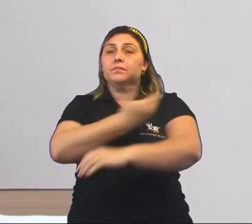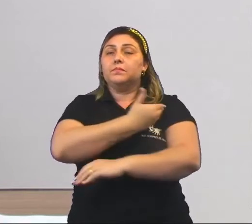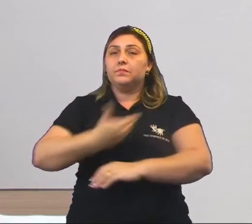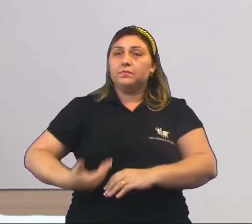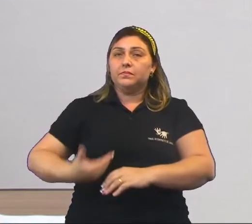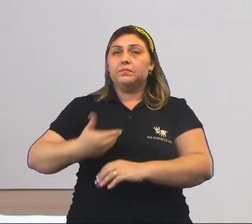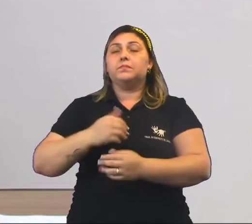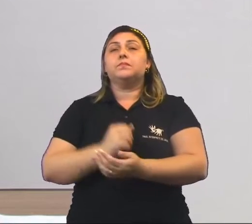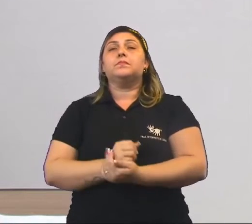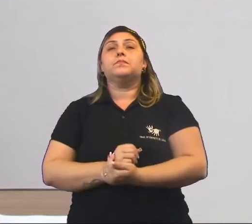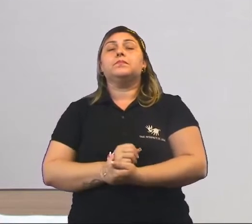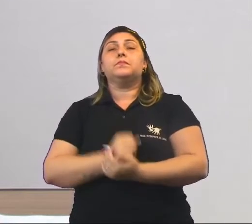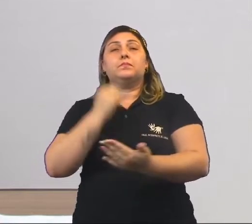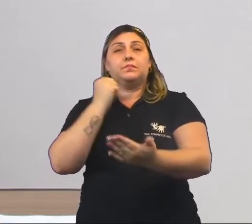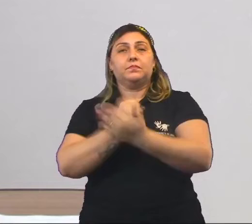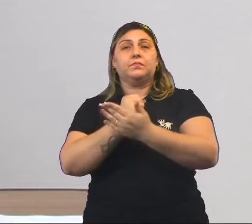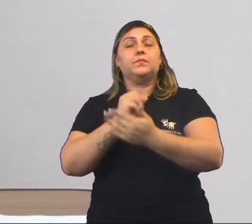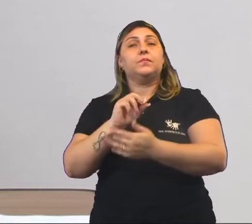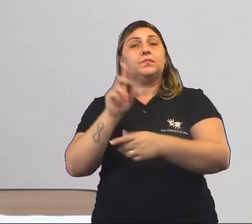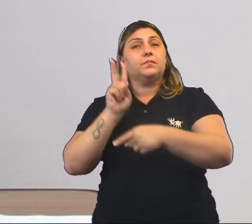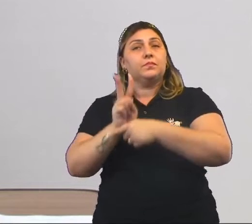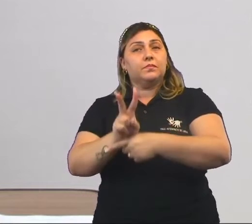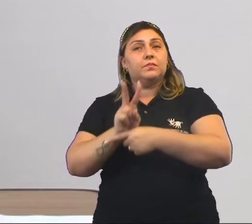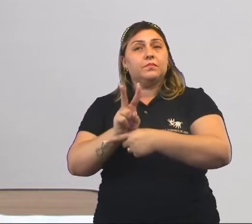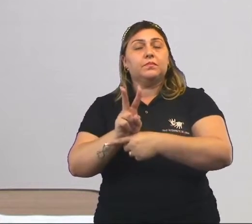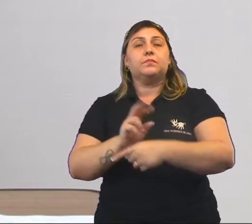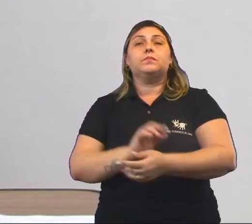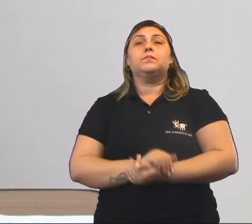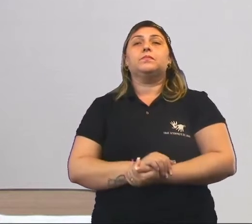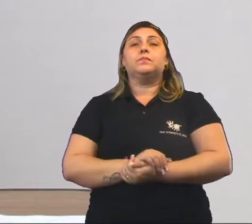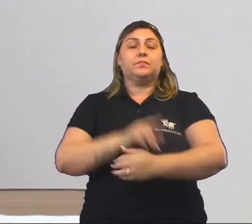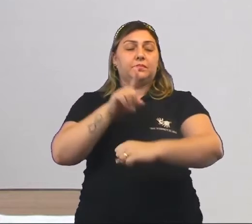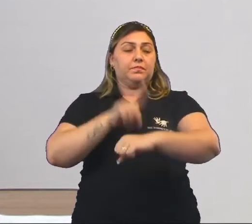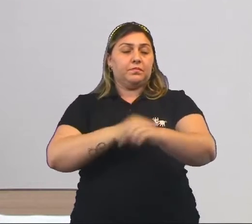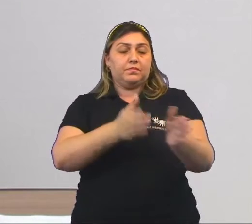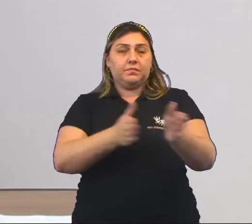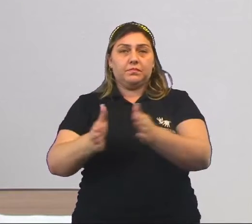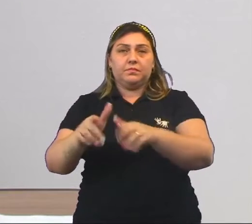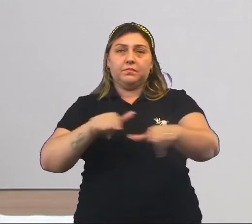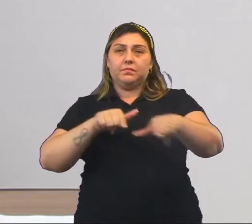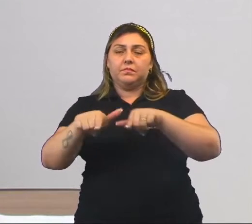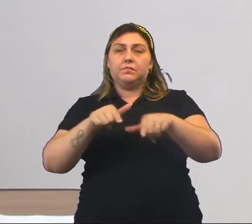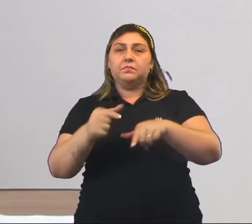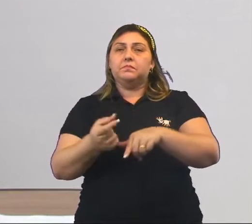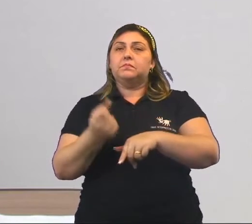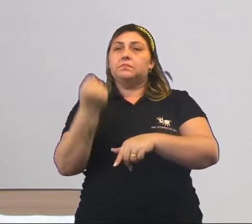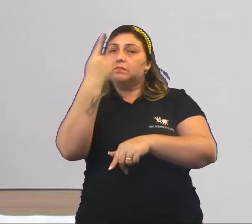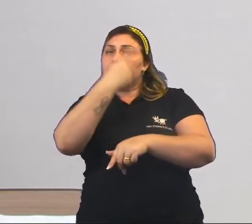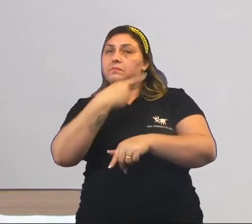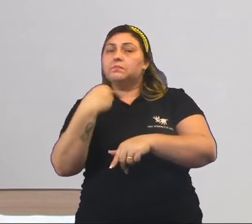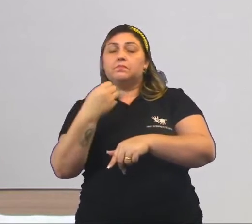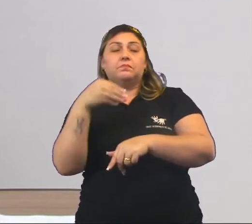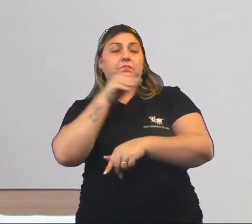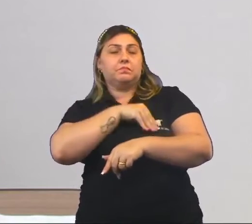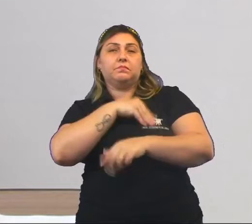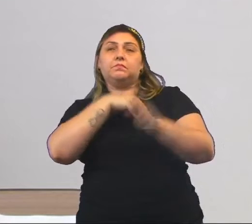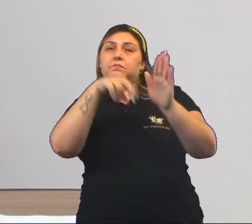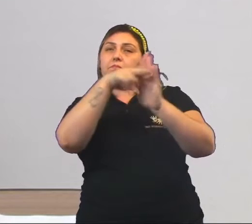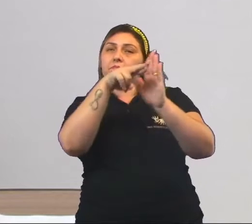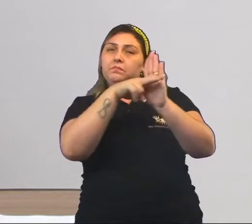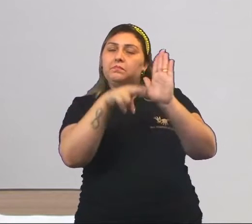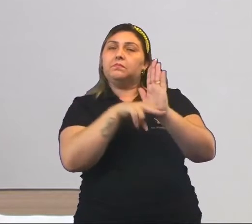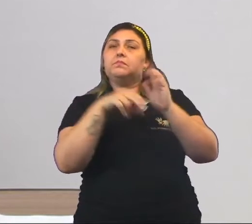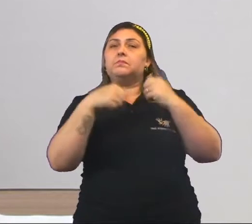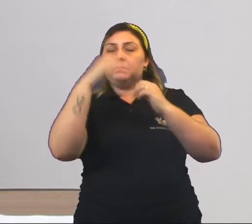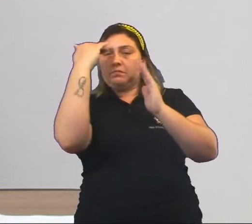né, onde eles são efetivados e fazem um contrato que também determina o período que eles vão trabalhar, quanto eles vão receber, as regras que eles